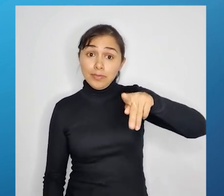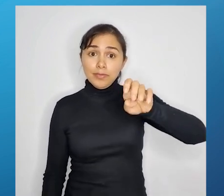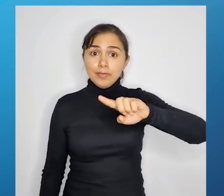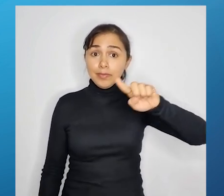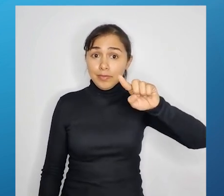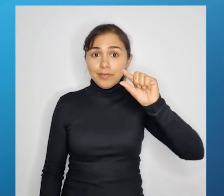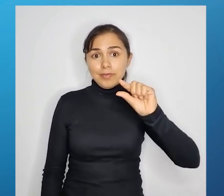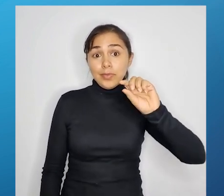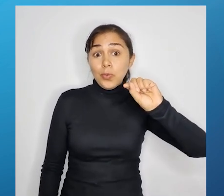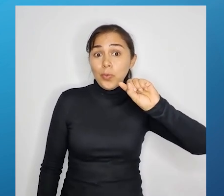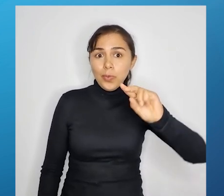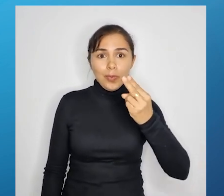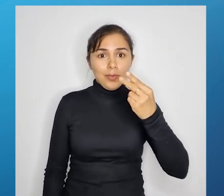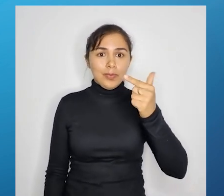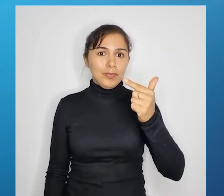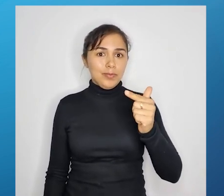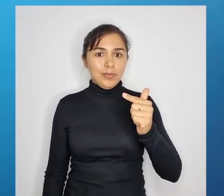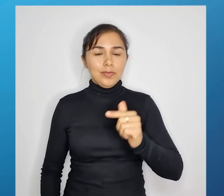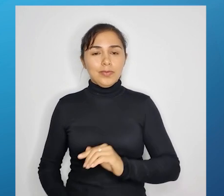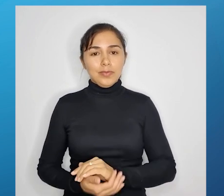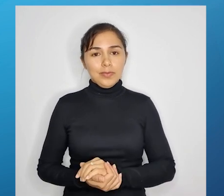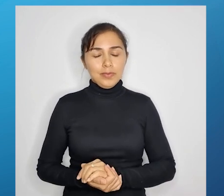ou ausente.